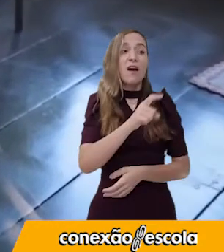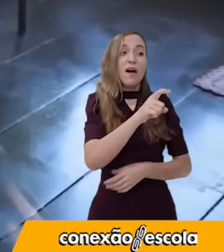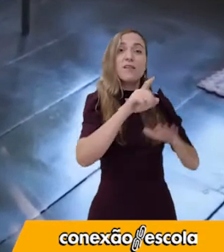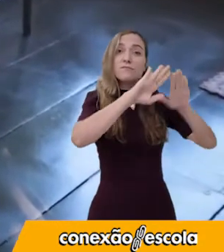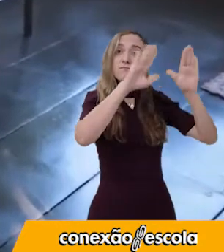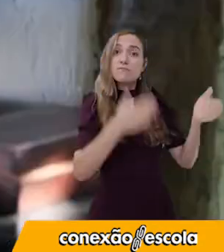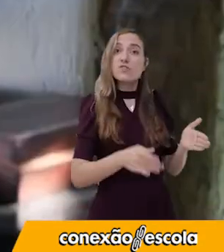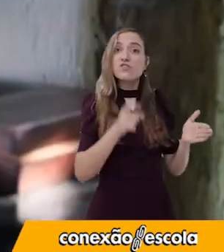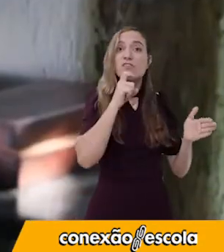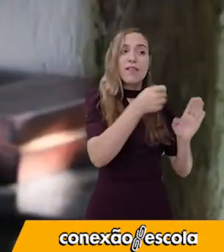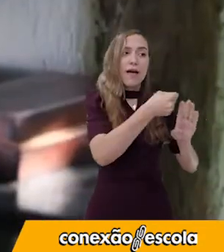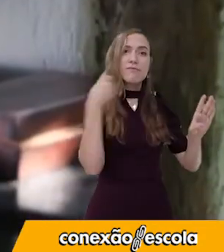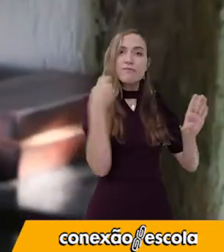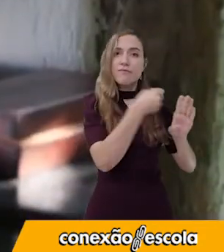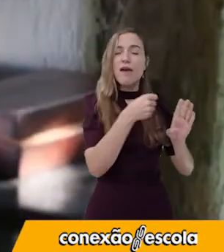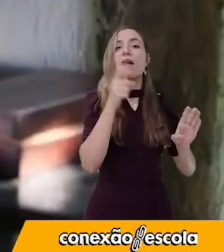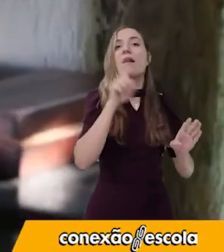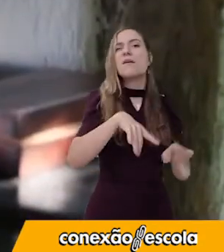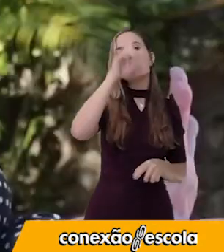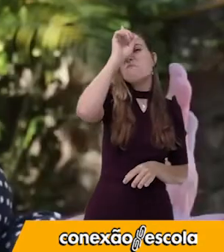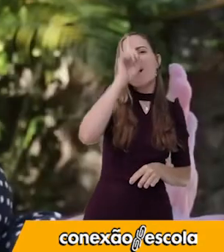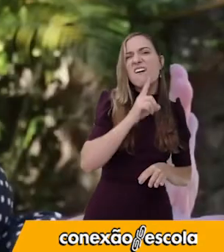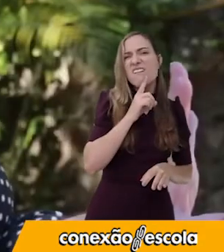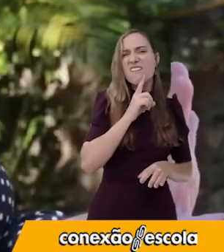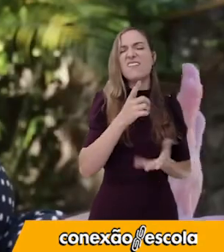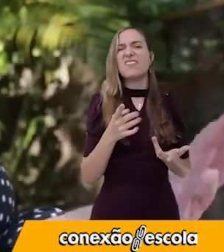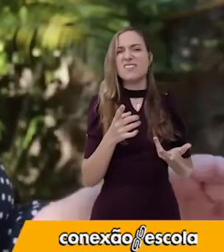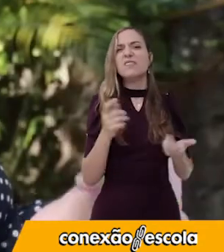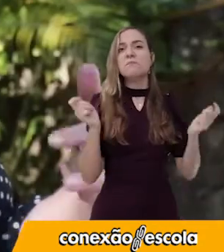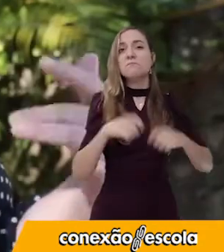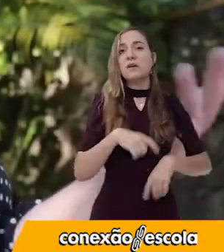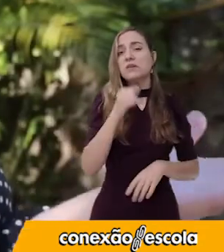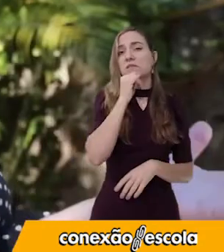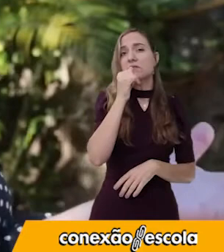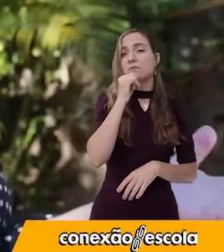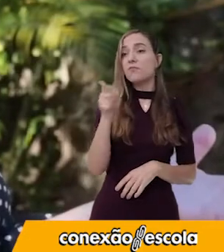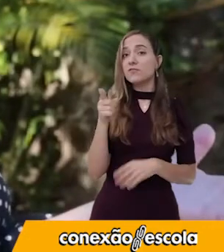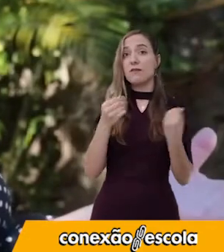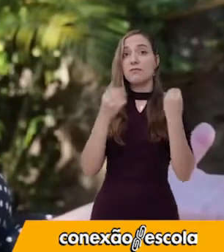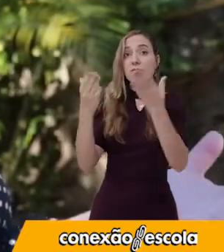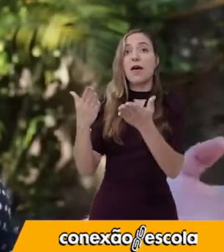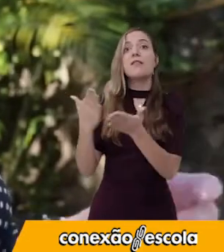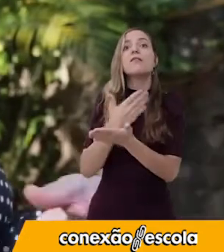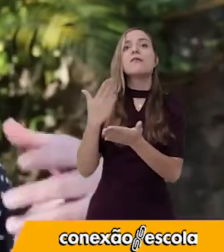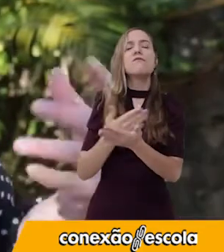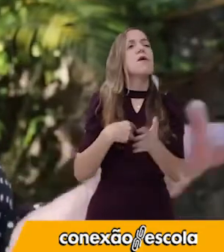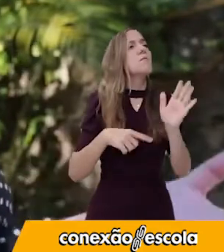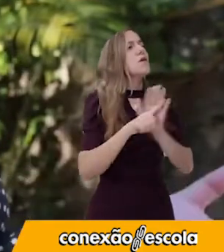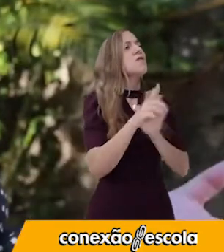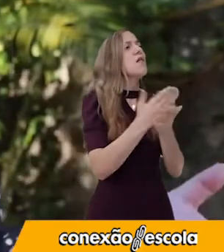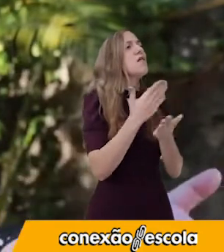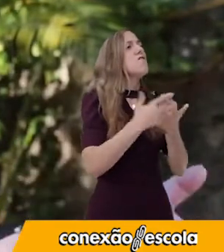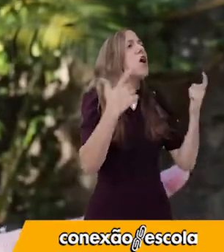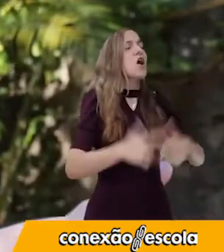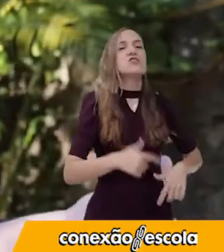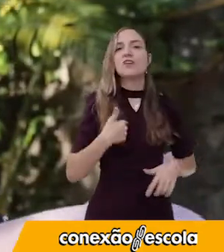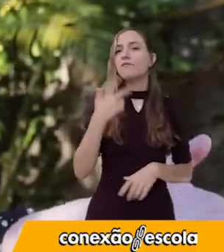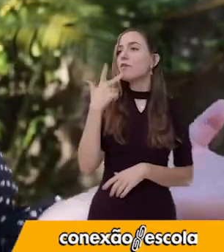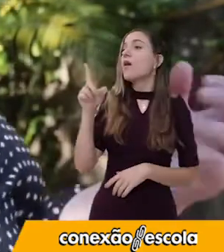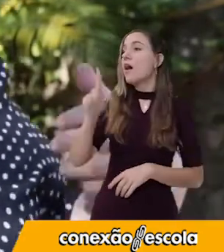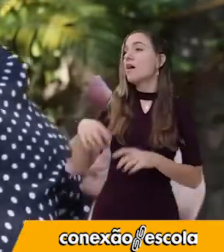aparelhos. A geladeira amarela era uma estante. Ela mandava você pegar um livro para ela, tá dentro da